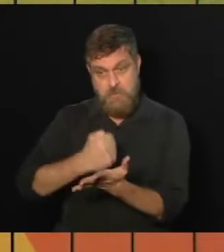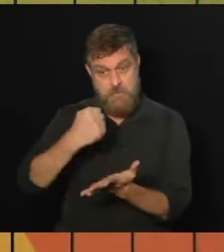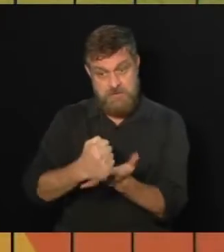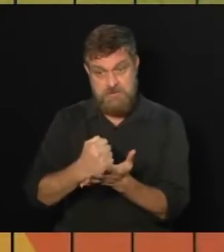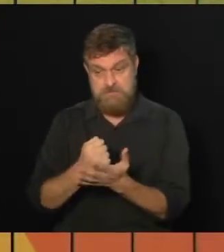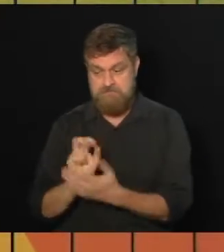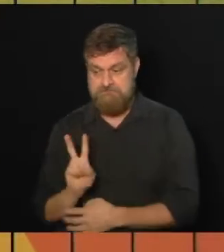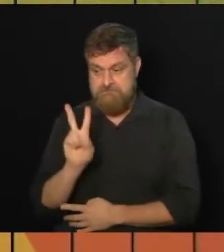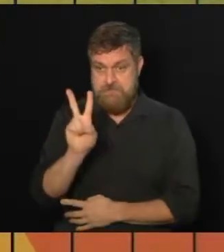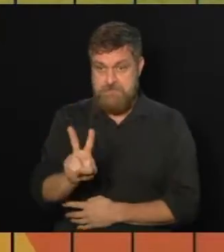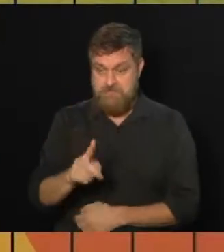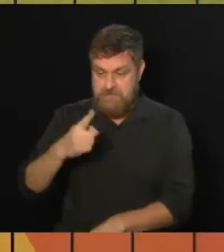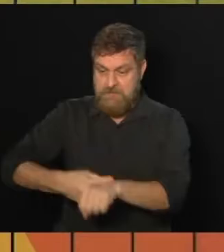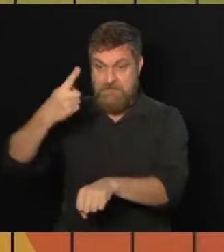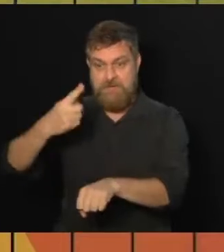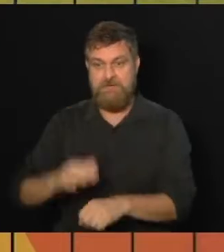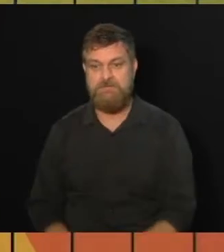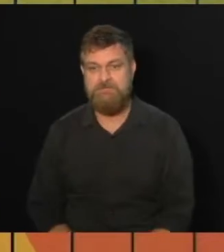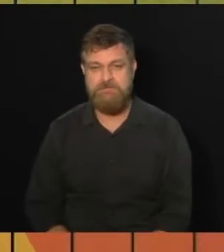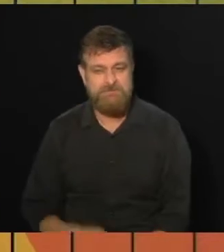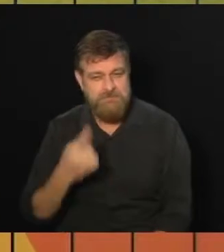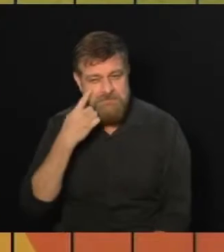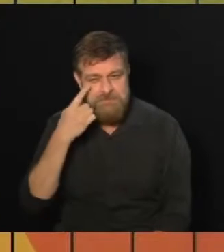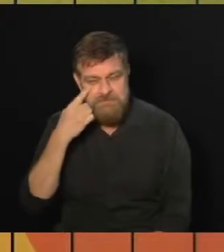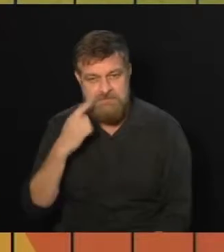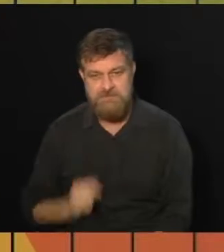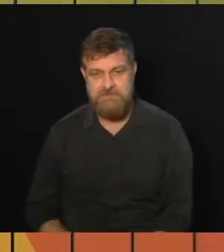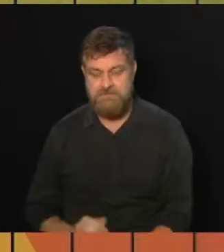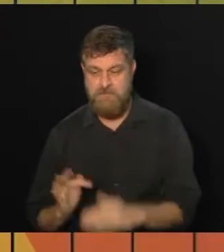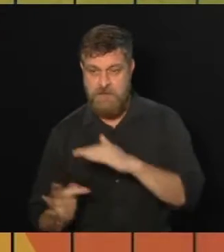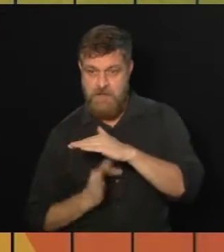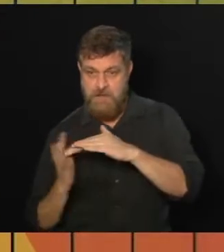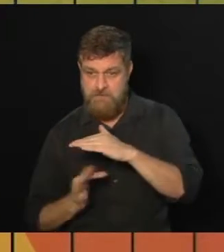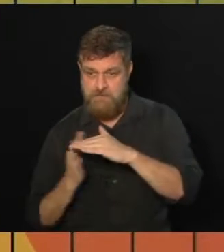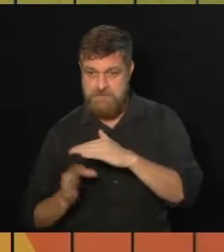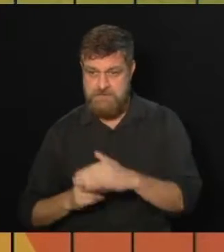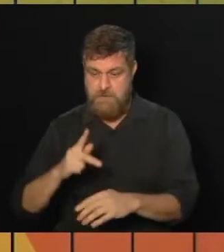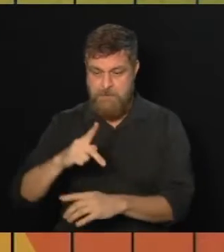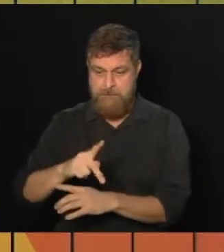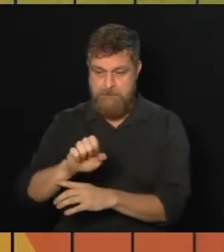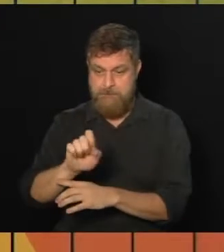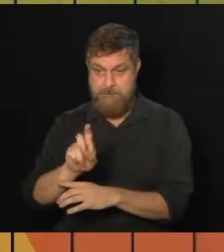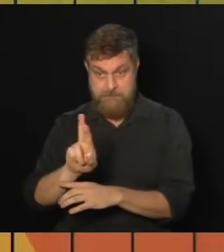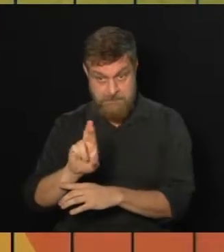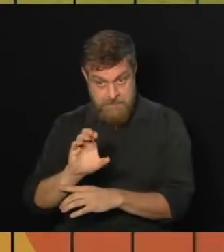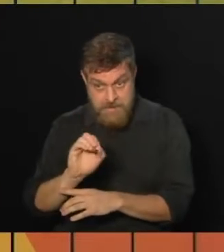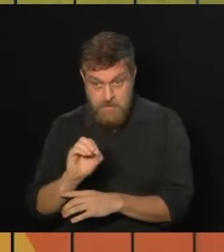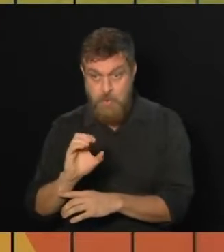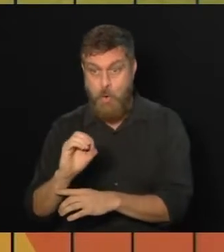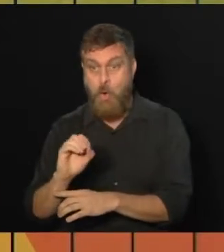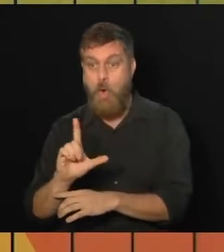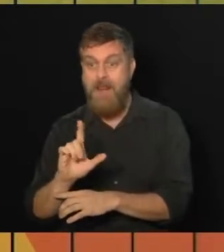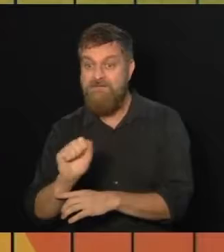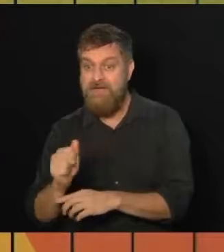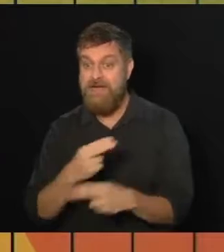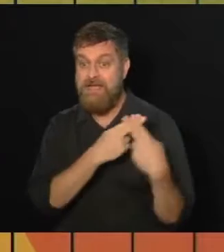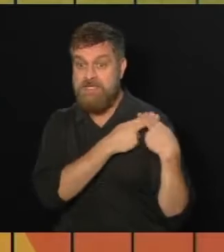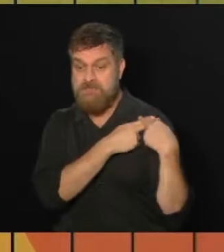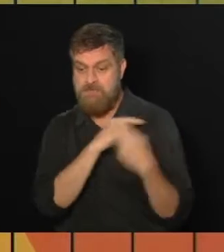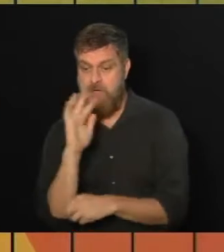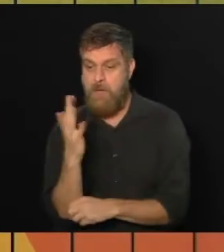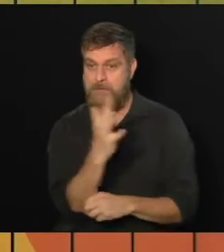que chegaram aí de última hora. Olha só, a Fundação José Pedro de Oliveira, responsável pela Mata Santa